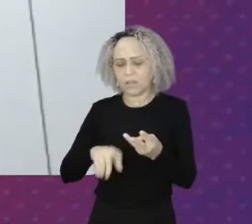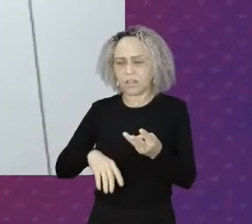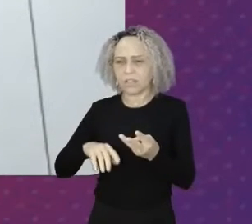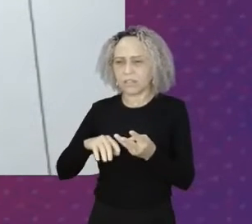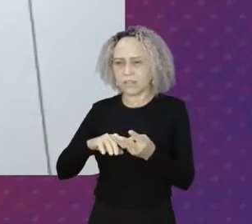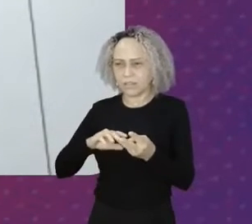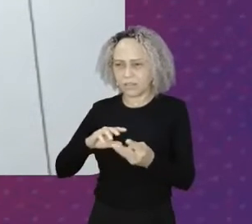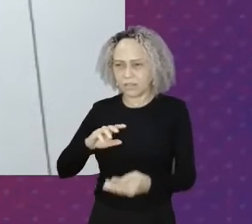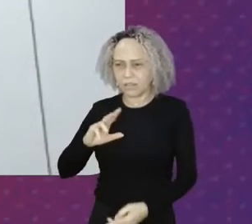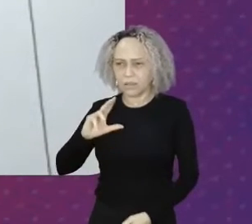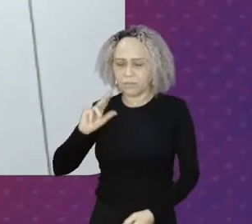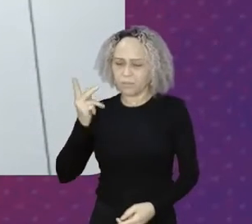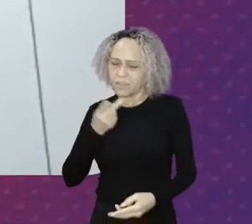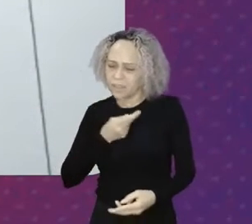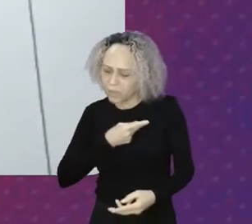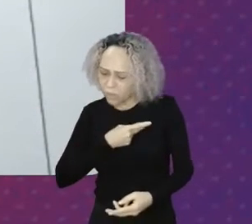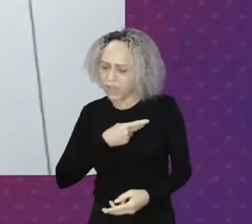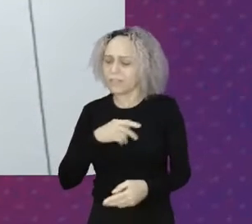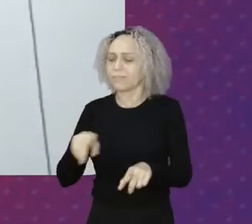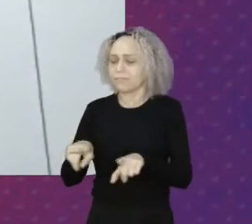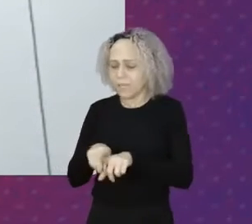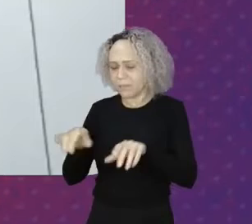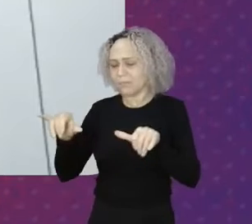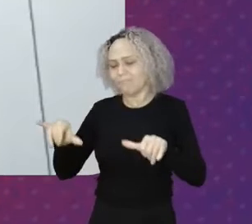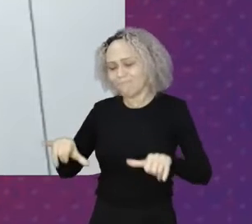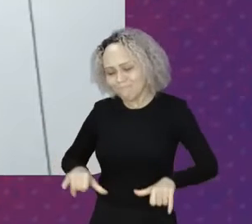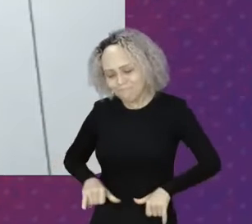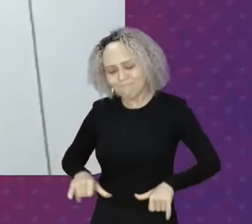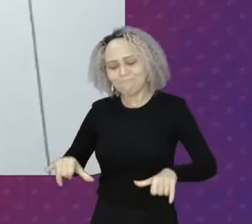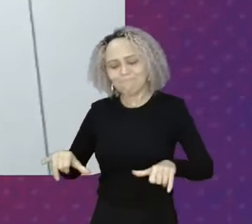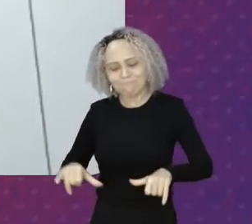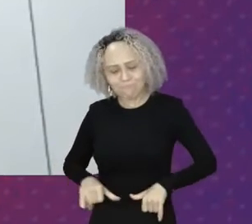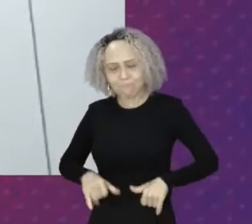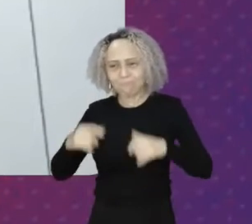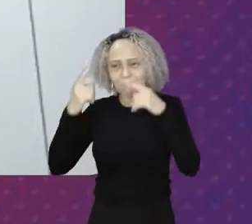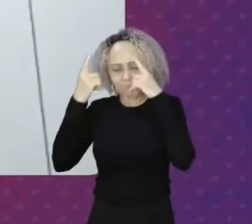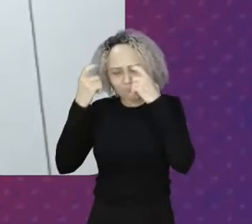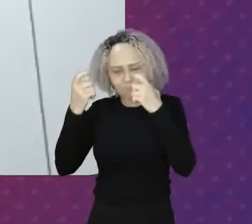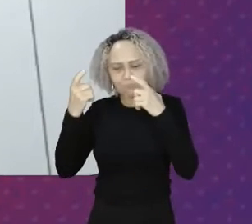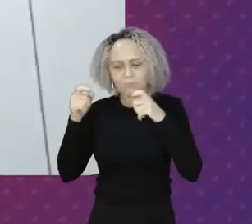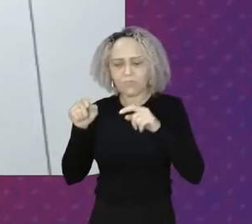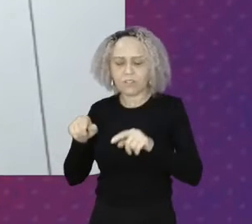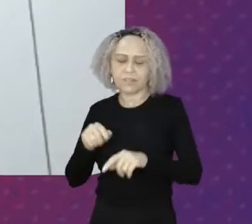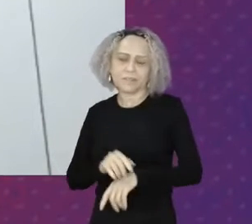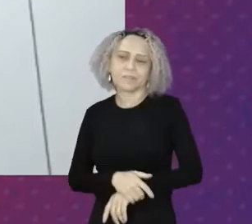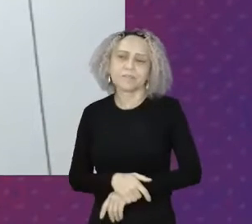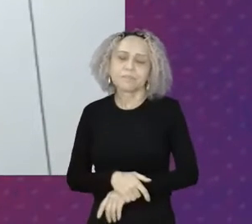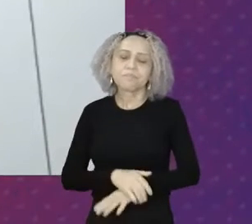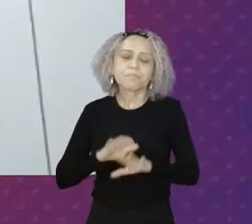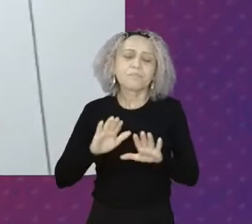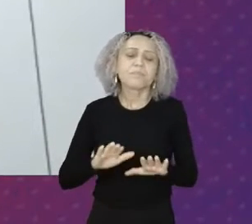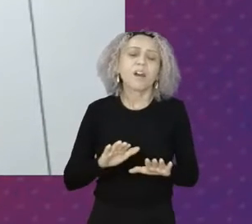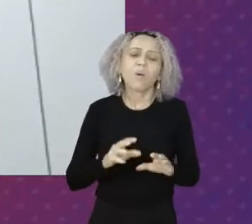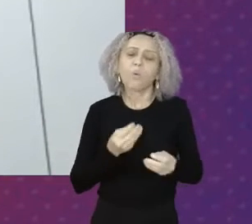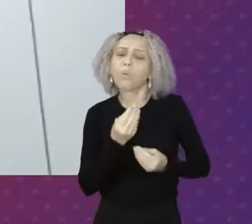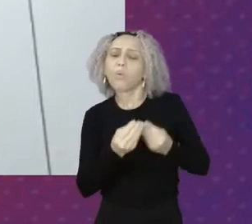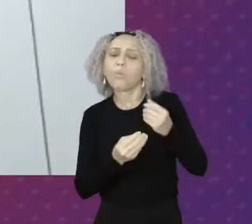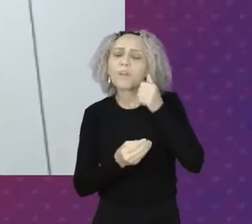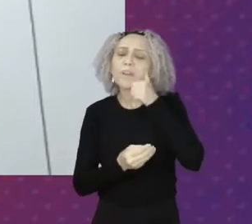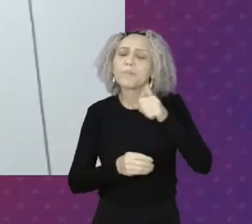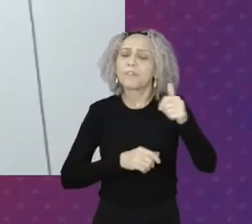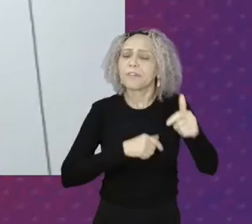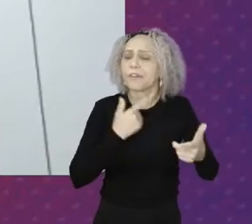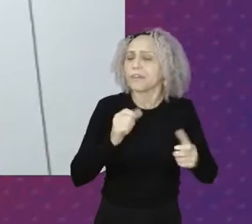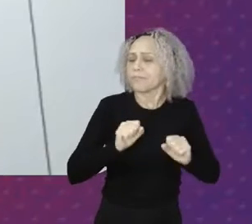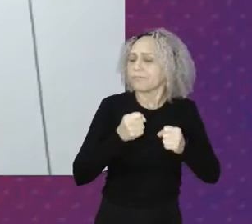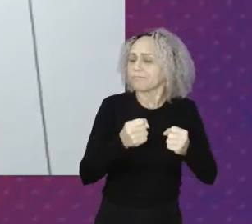representada. Mas é claro que, para isso, as mulheres precisam atuar de forma muito firme,